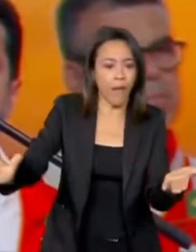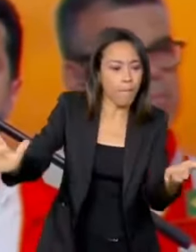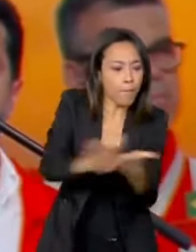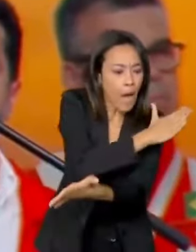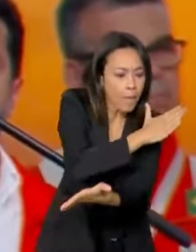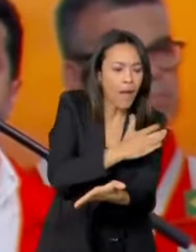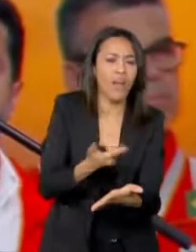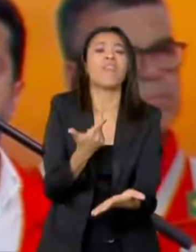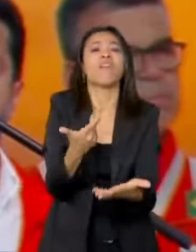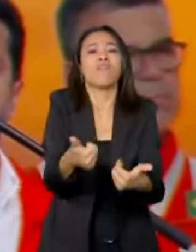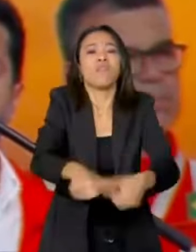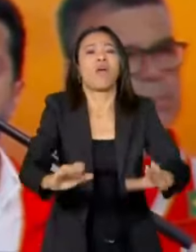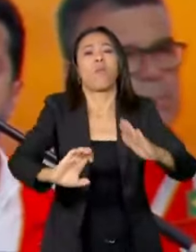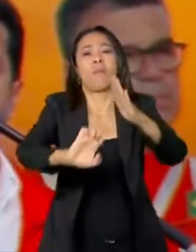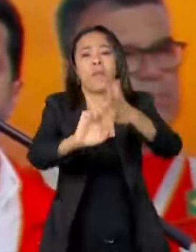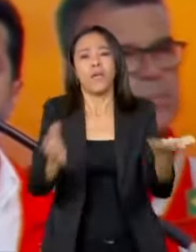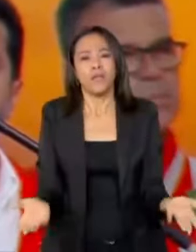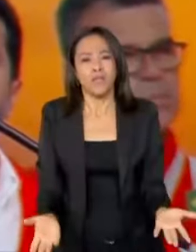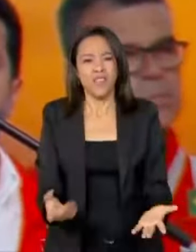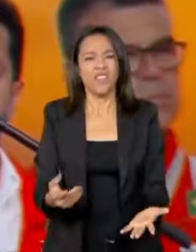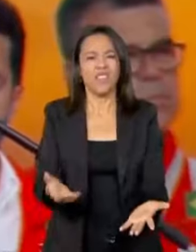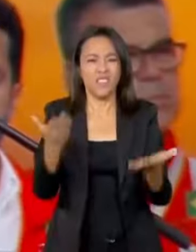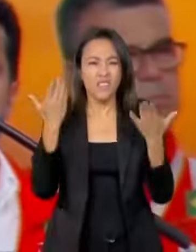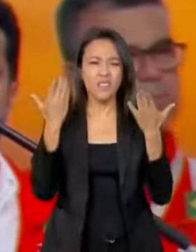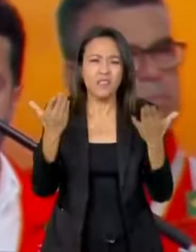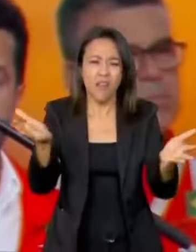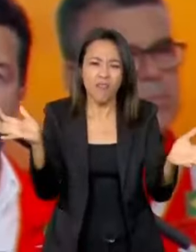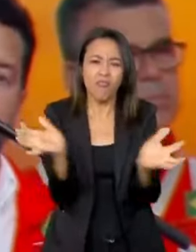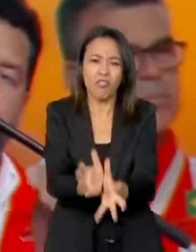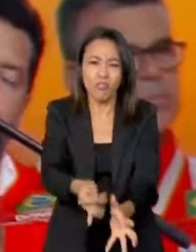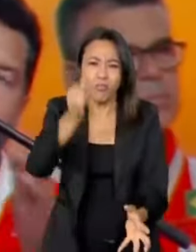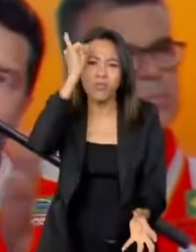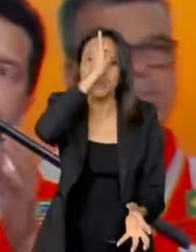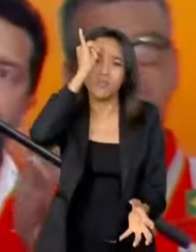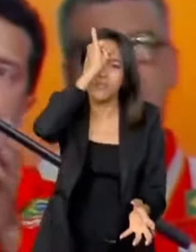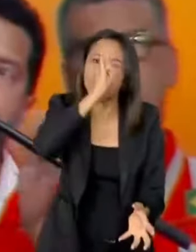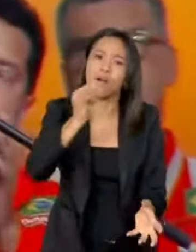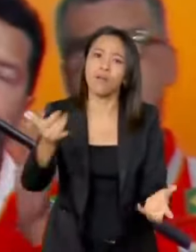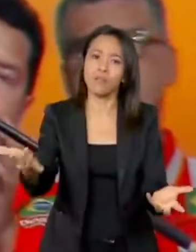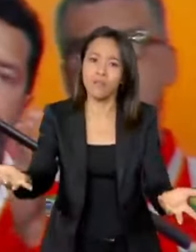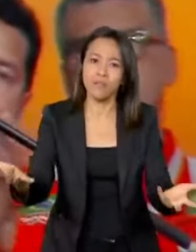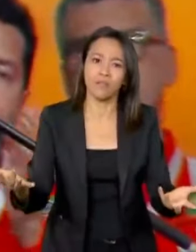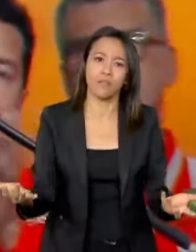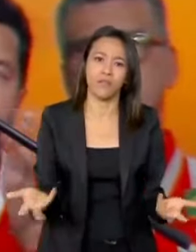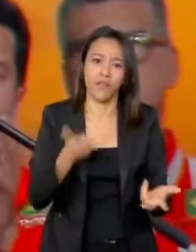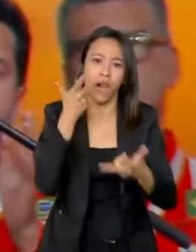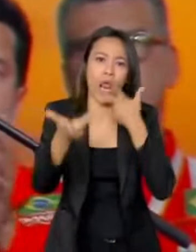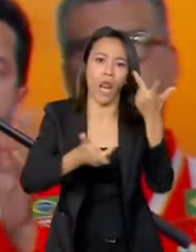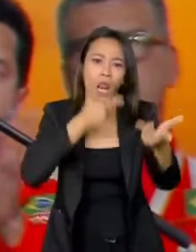para nada? Isso é um bando de imbecil que fala isso. É um bando de imbecil.